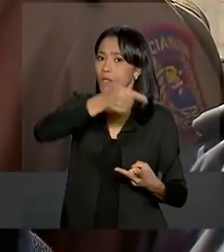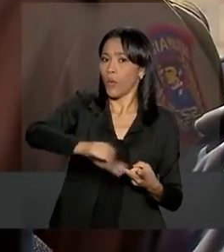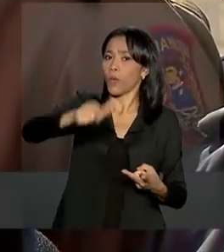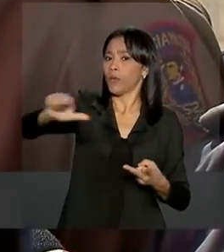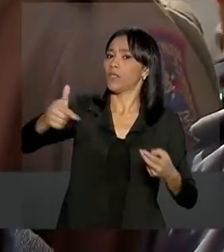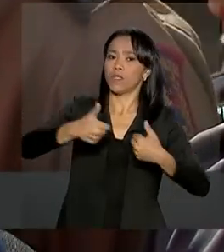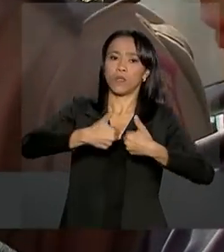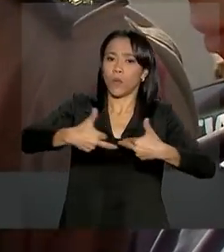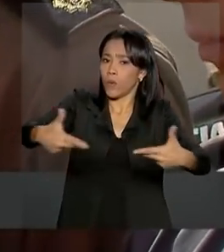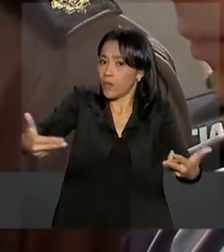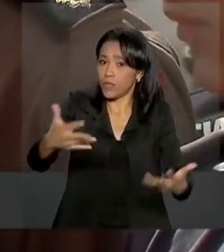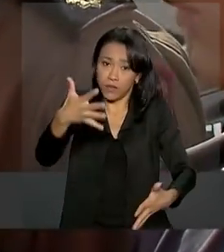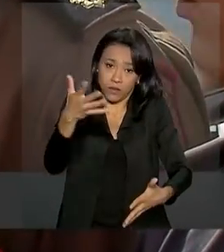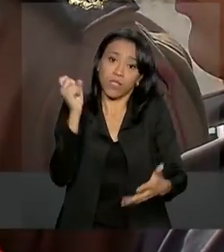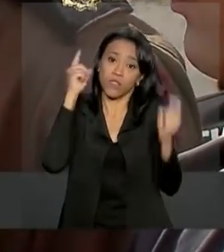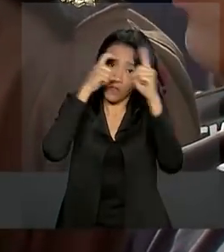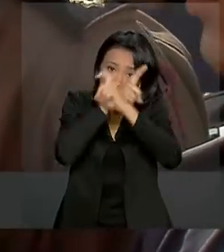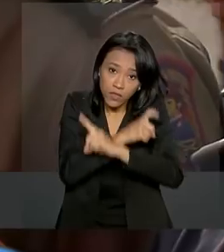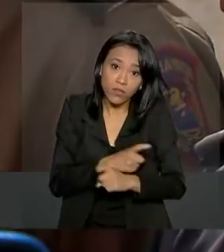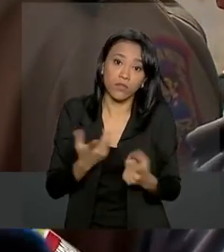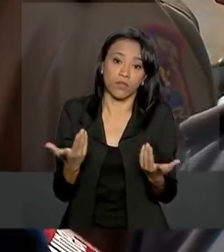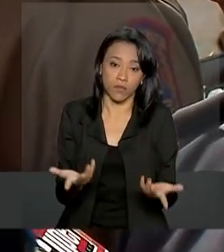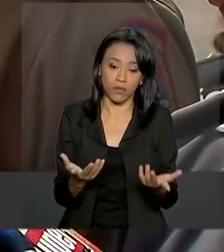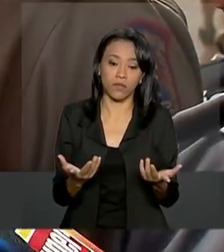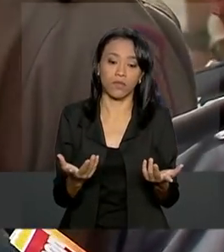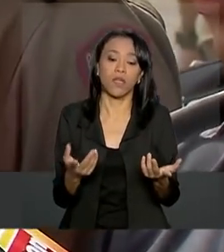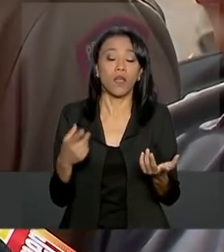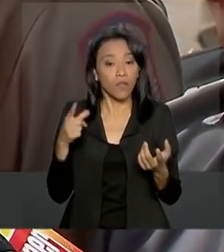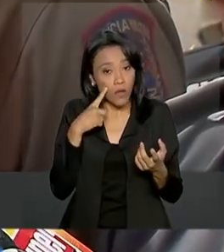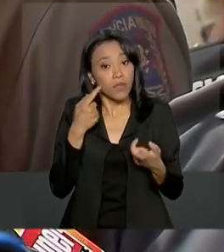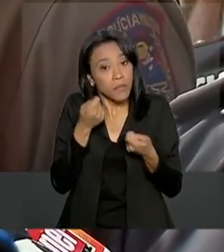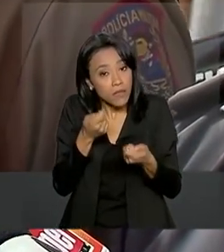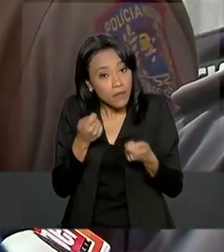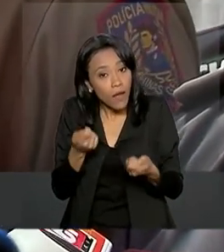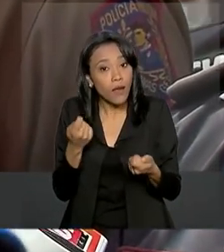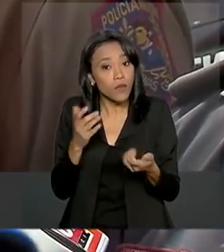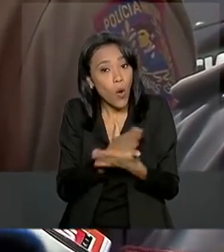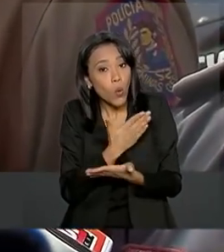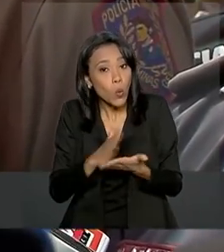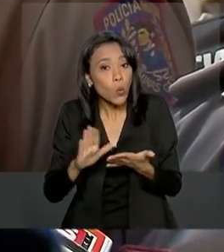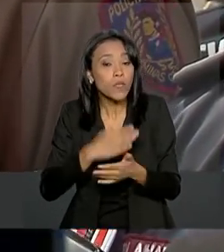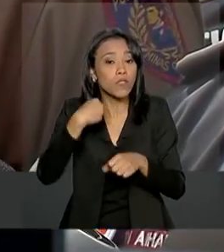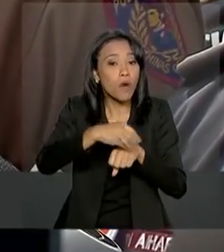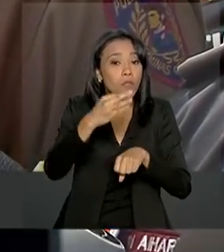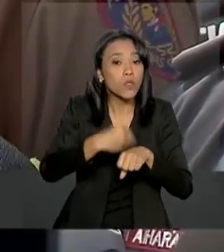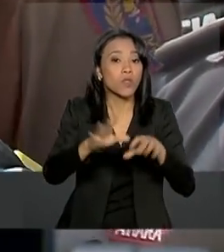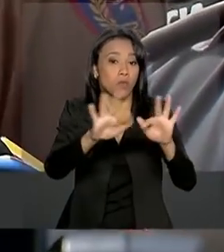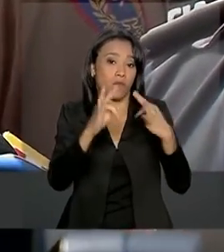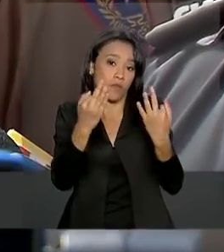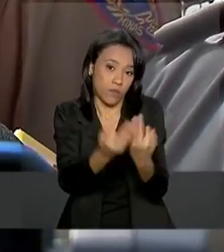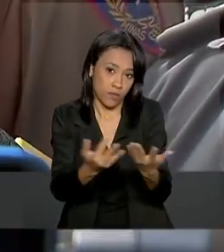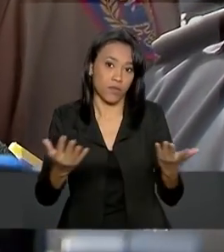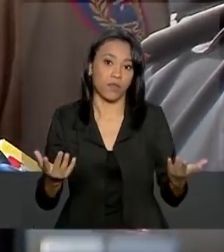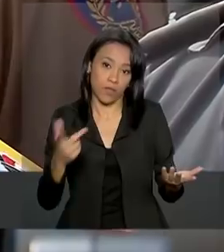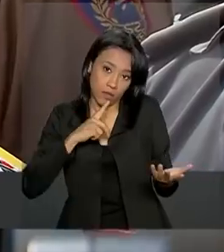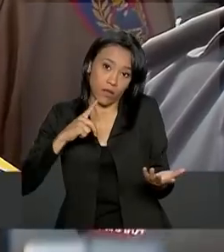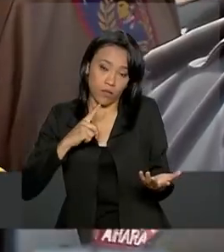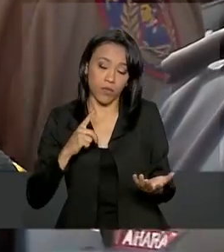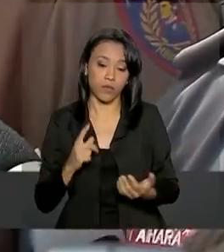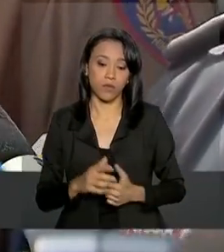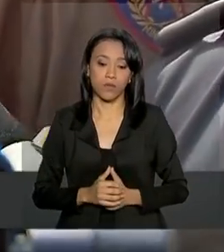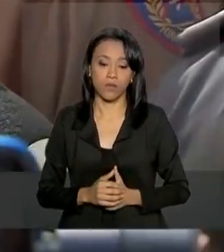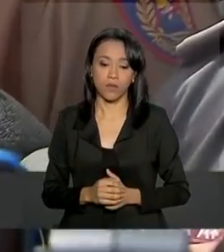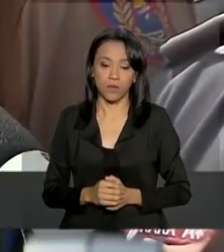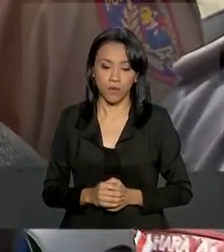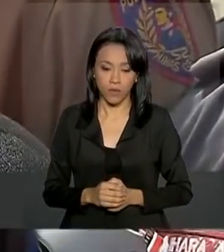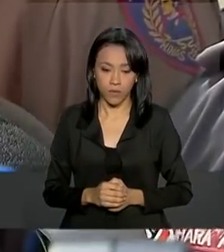e outras situações complicadas. A gente tem tentado passar para as famílias algumas informações pontuais que a gente tem. 0800